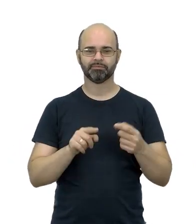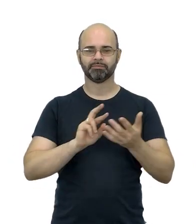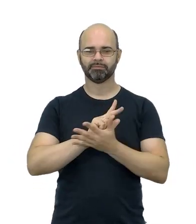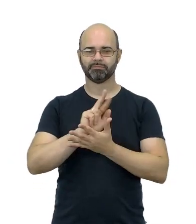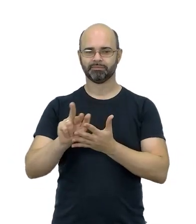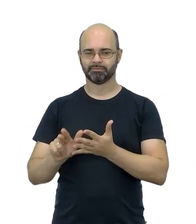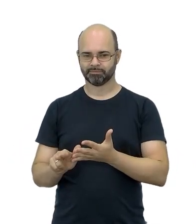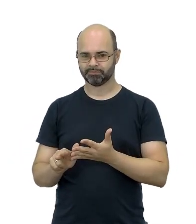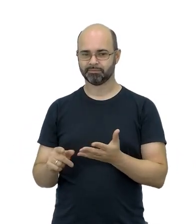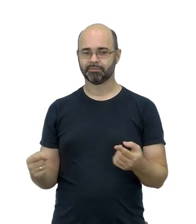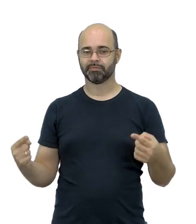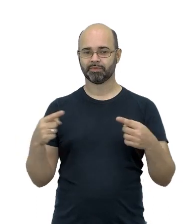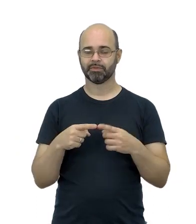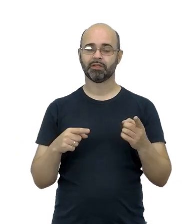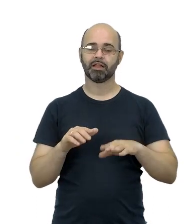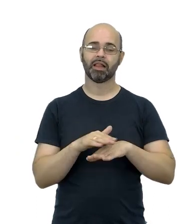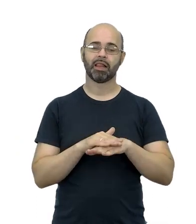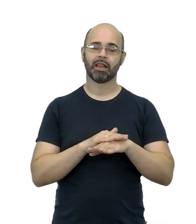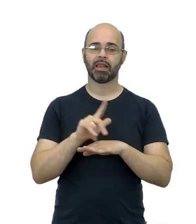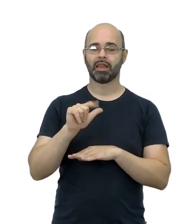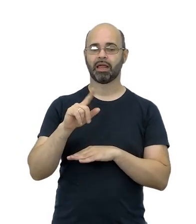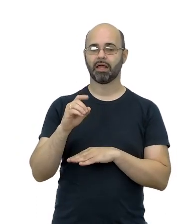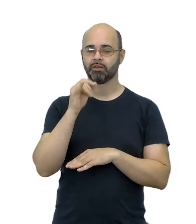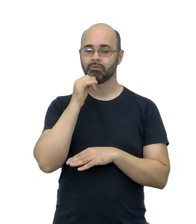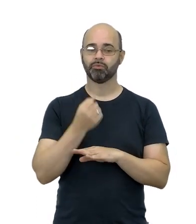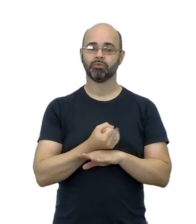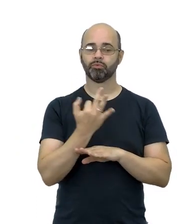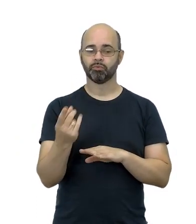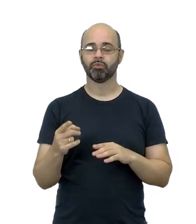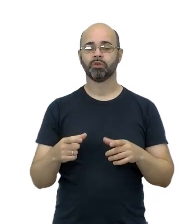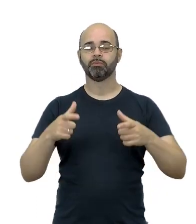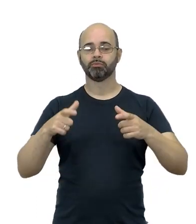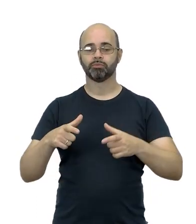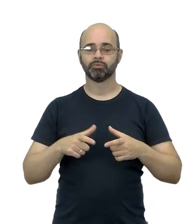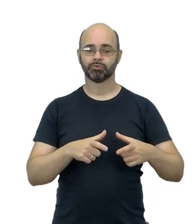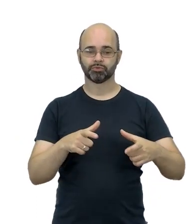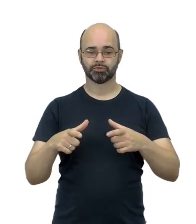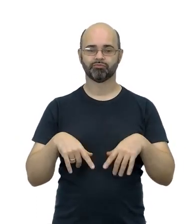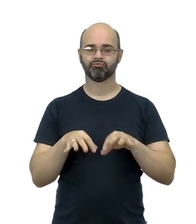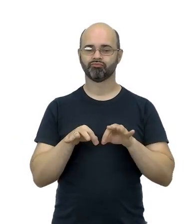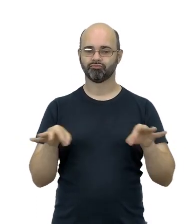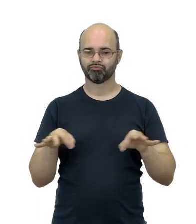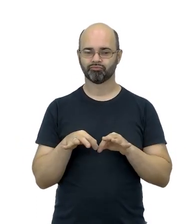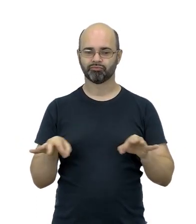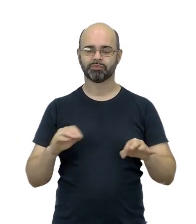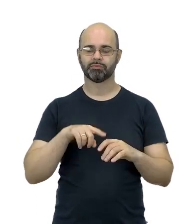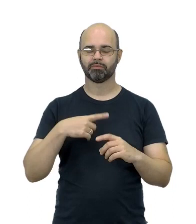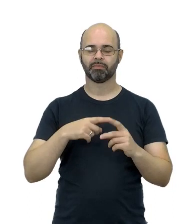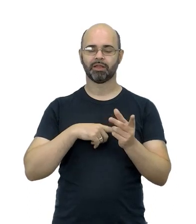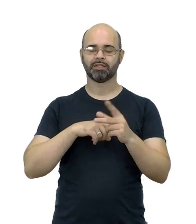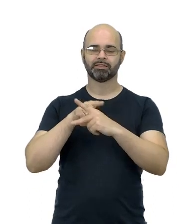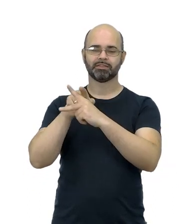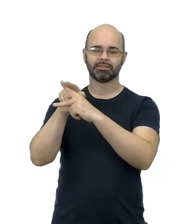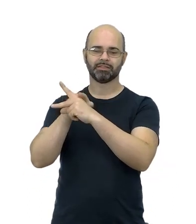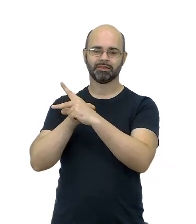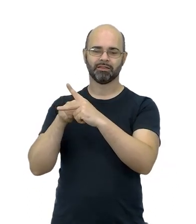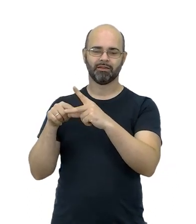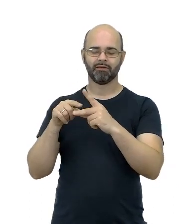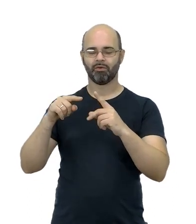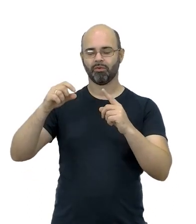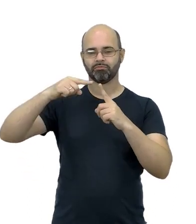paralelogramos em relação aos seus lados, quantidade, posição relativa e comprimento e vértices. Essa habilidade lá